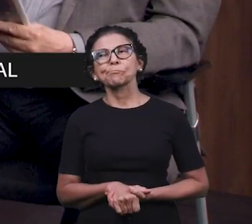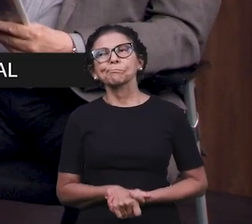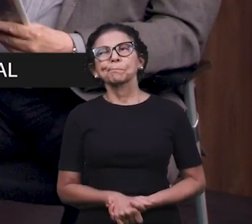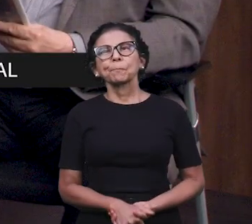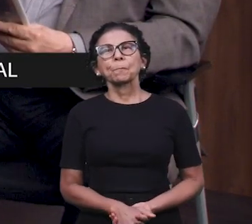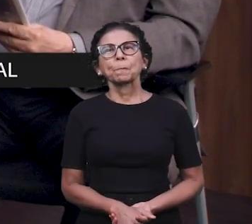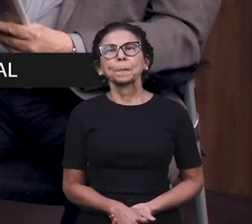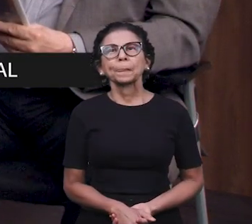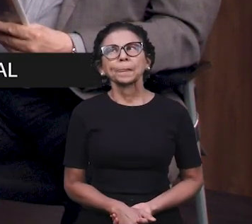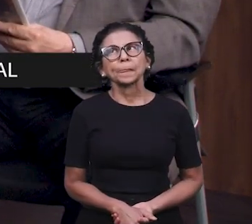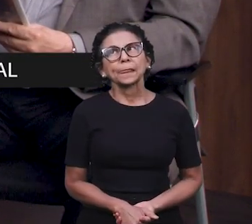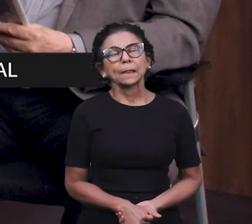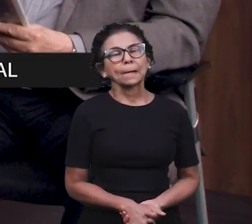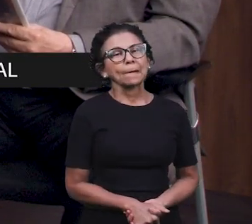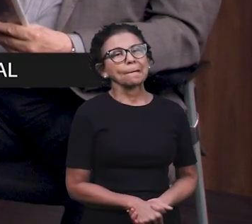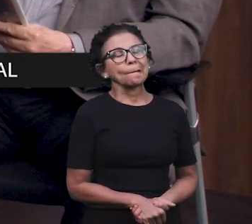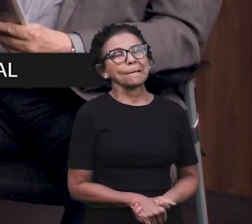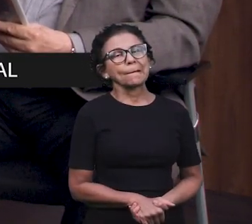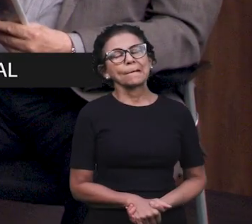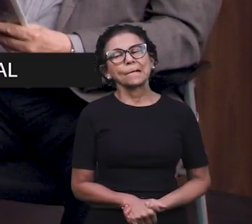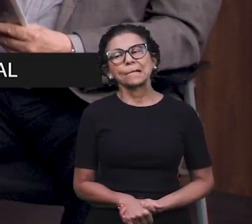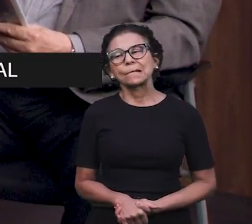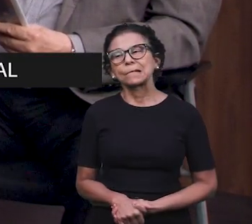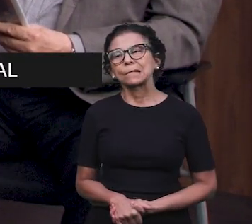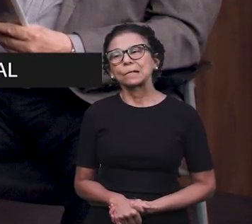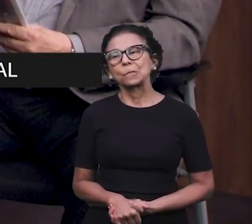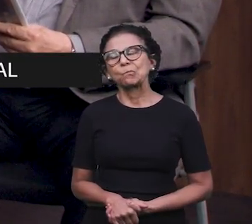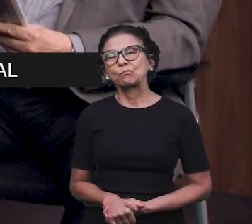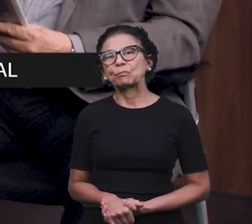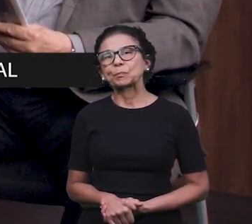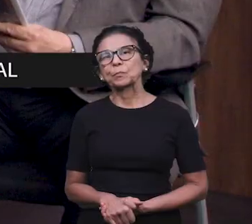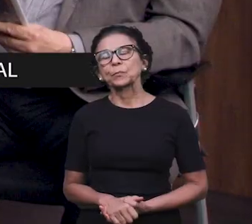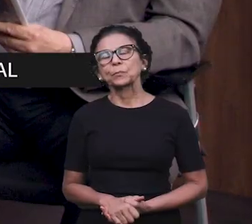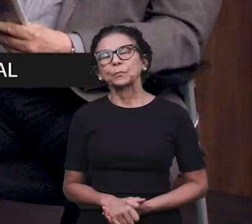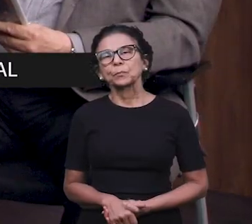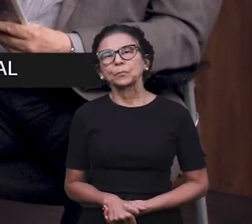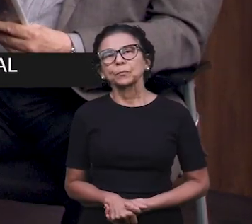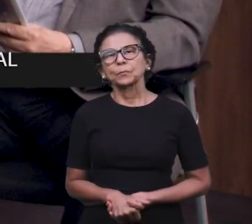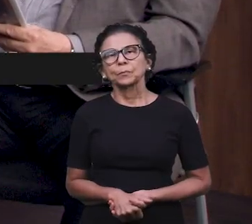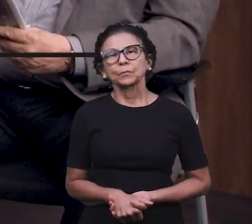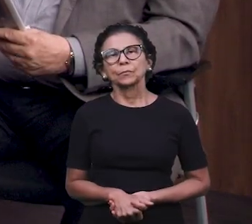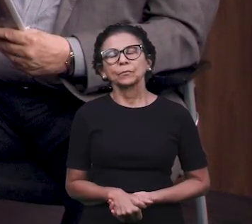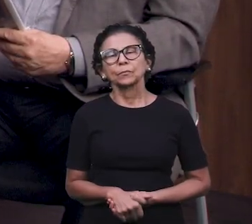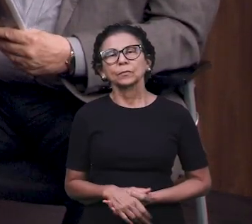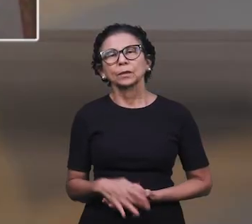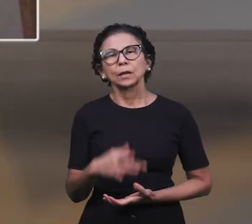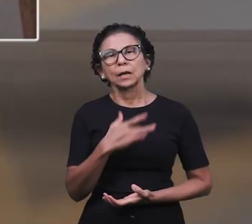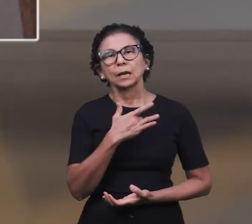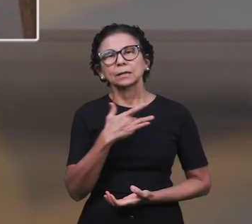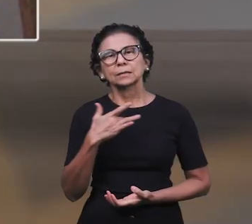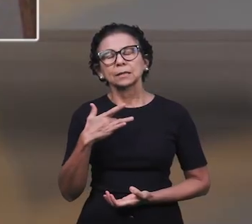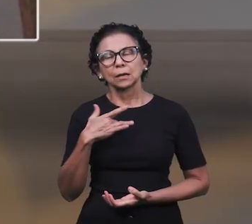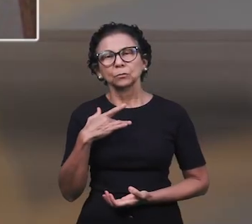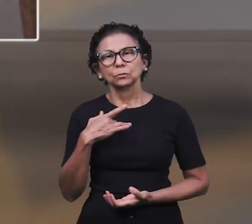Como podemos avaliar a odontologia e a manutenção da saúde bucal da população?